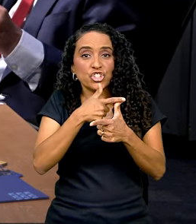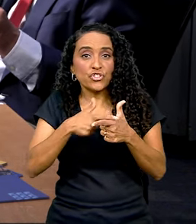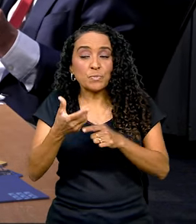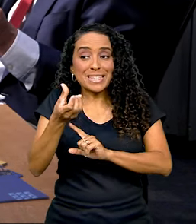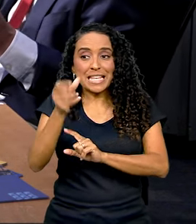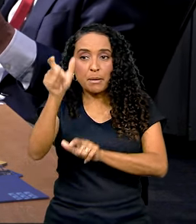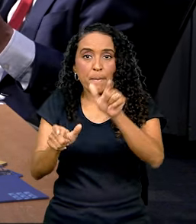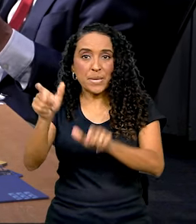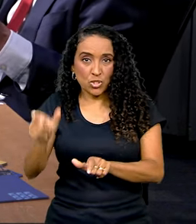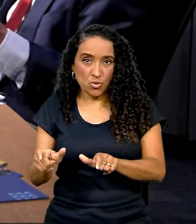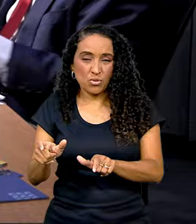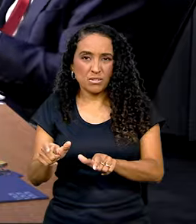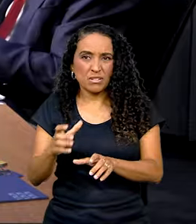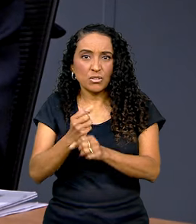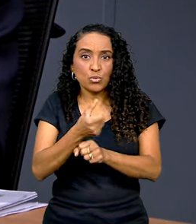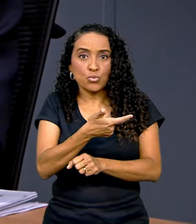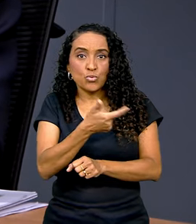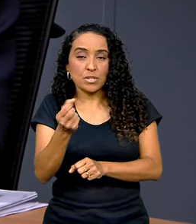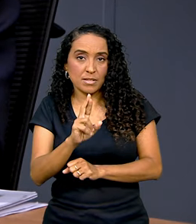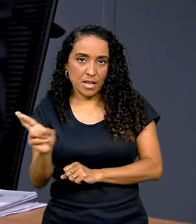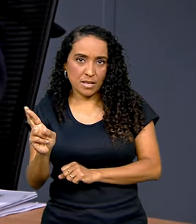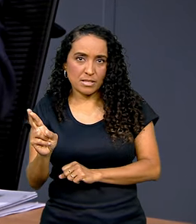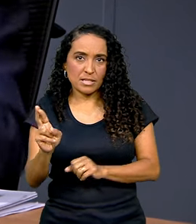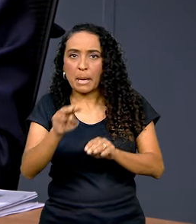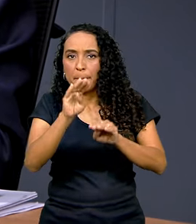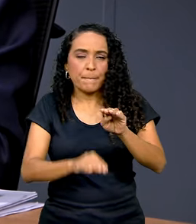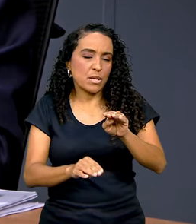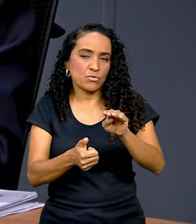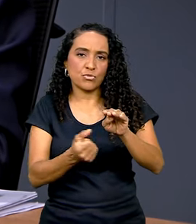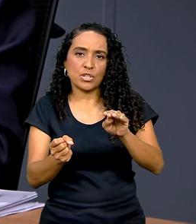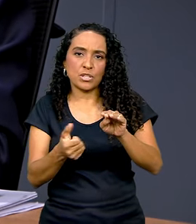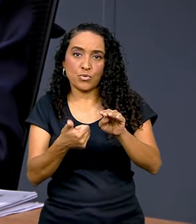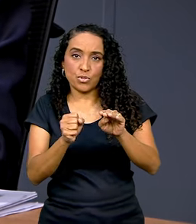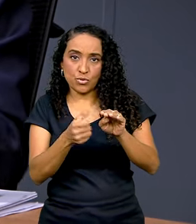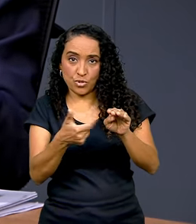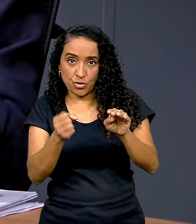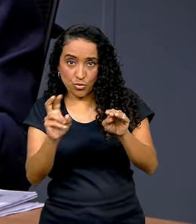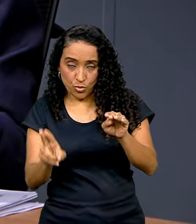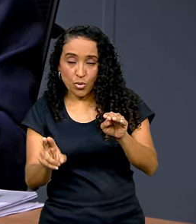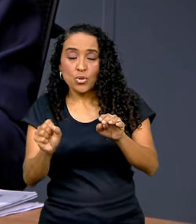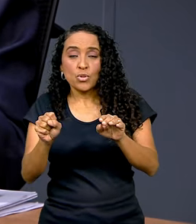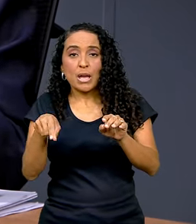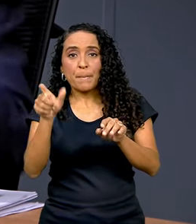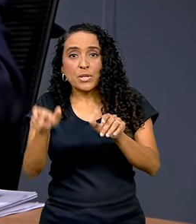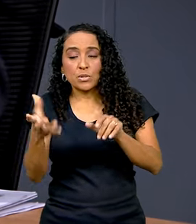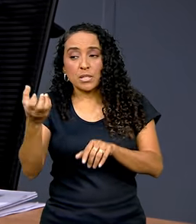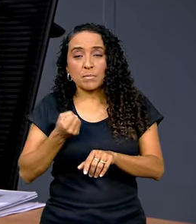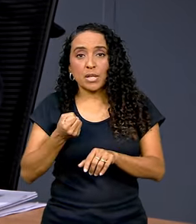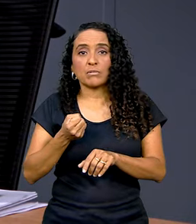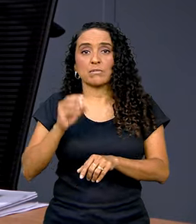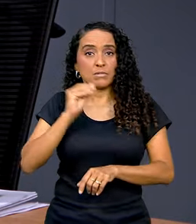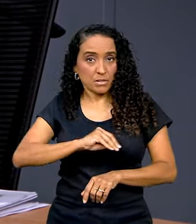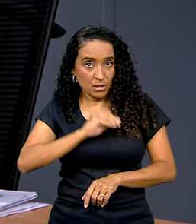divide por seis pessoas tá R 200 tá abaixo de R 218 e essa pessoa eh está